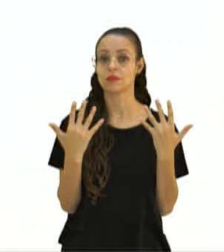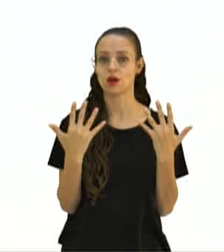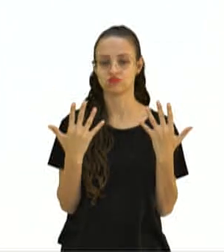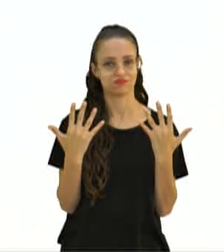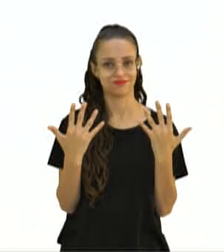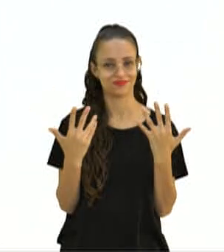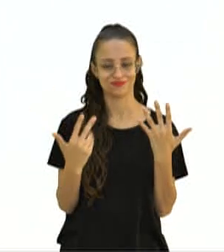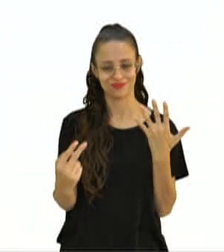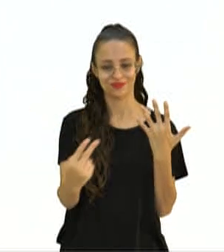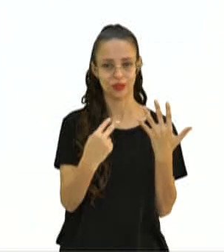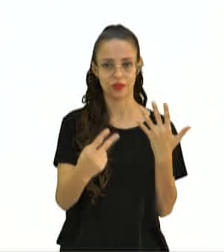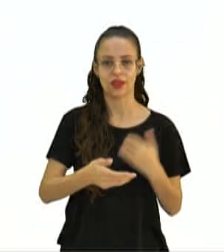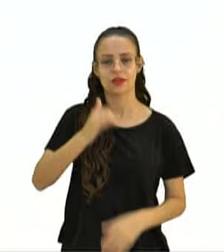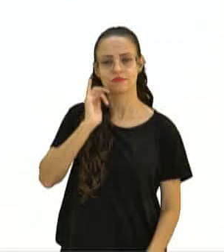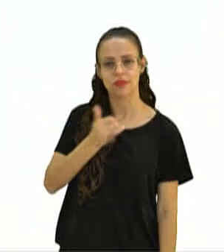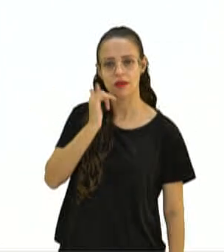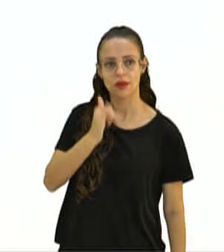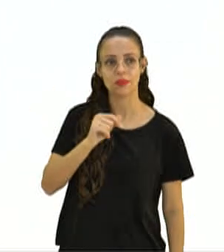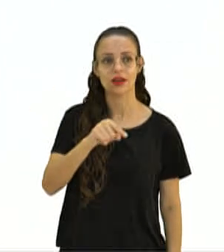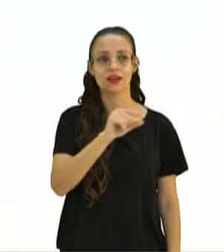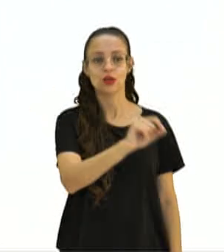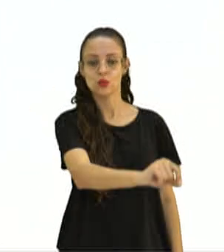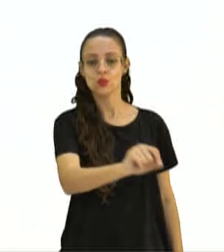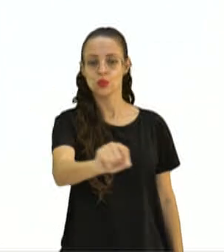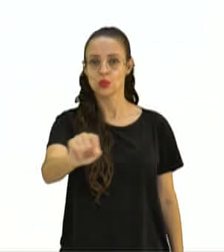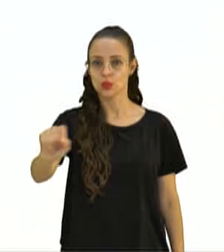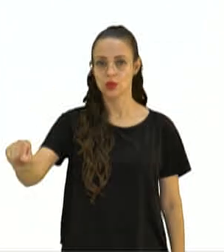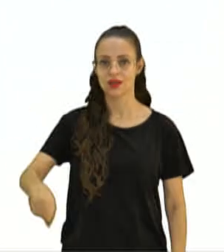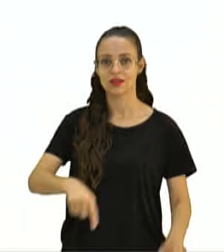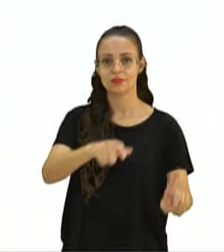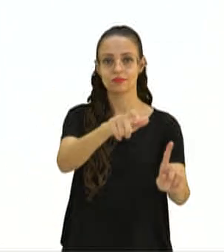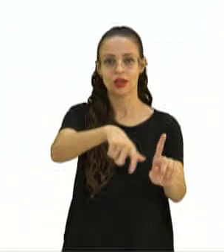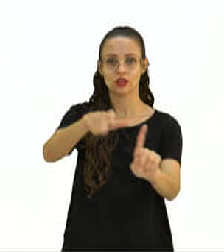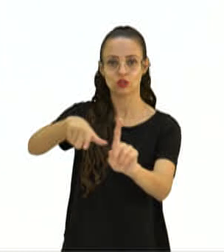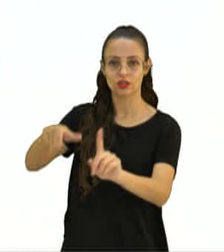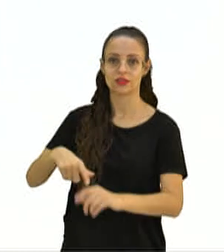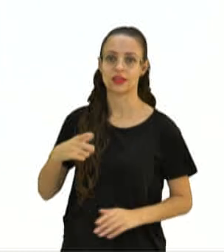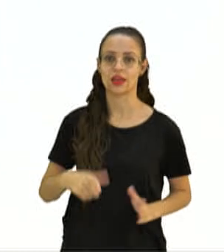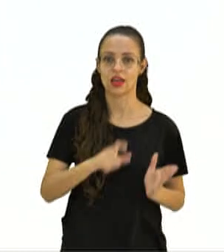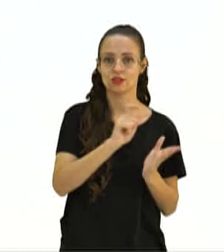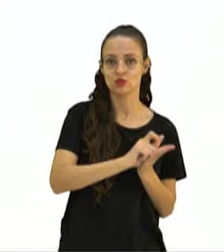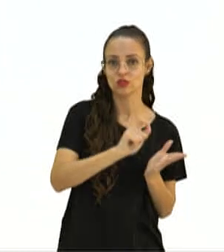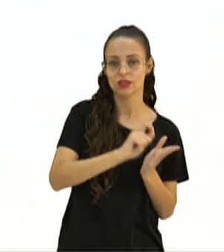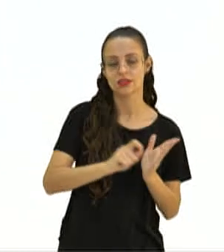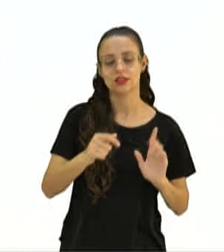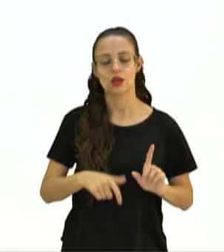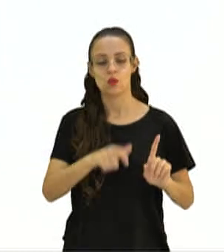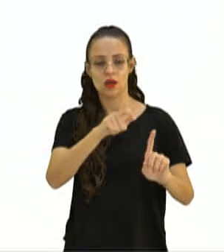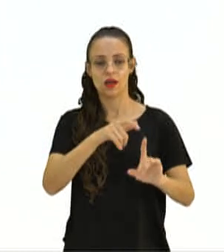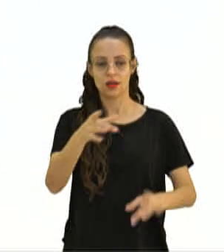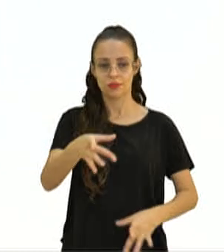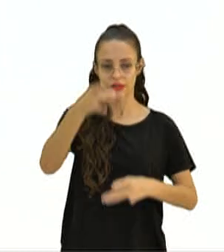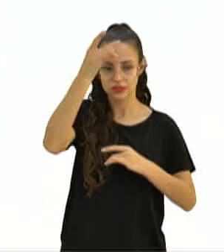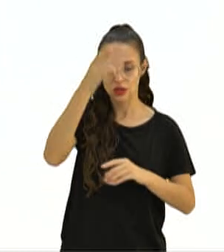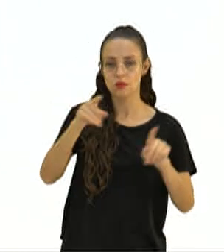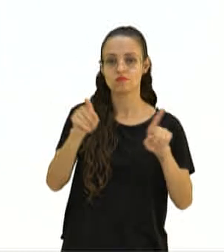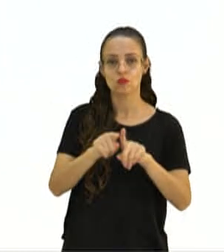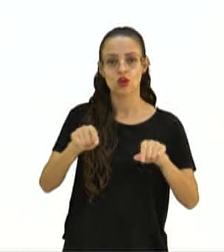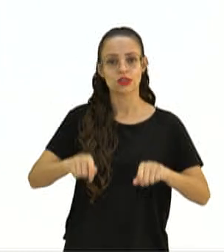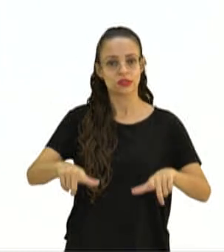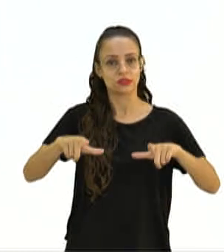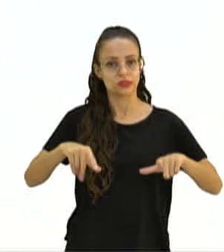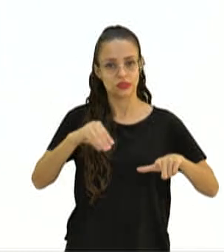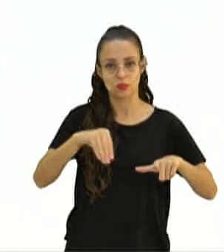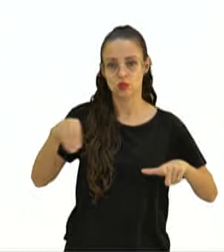atrás, narrando o jogo, né? E os outros personagens têm toda a situação de anotação, né? De representação, pode existir tabuleiro, pode